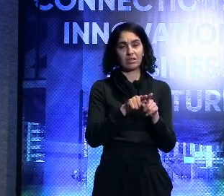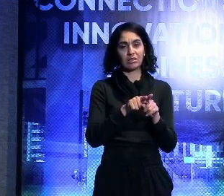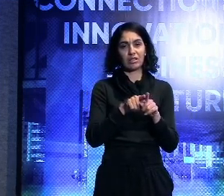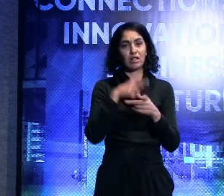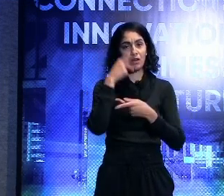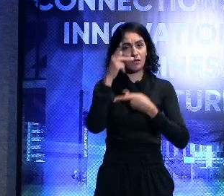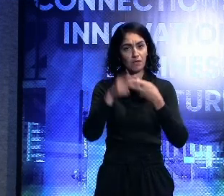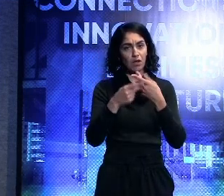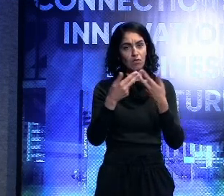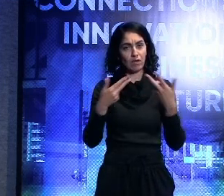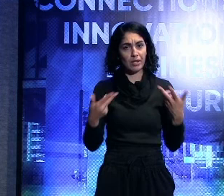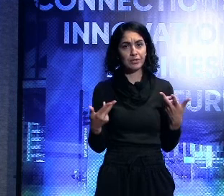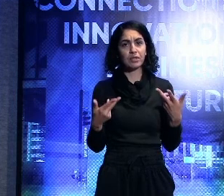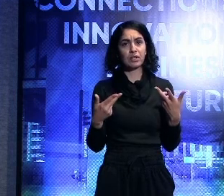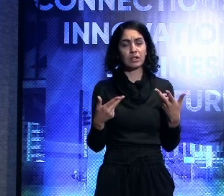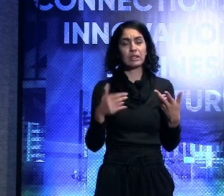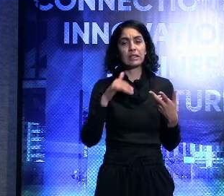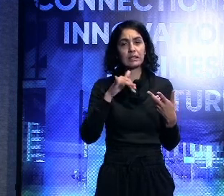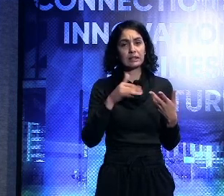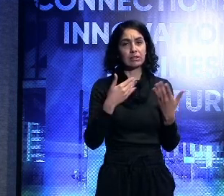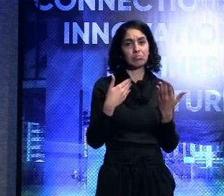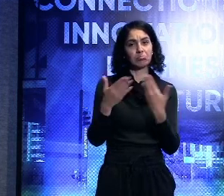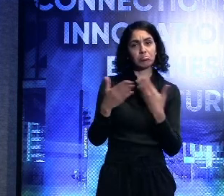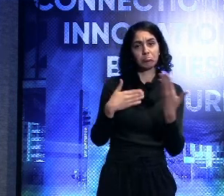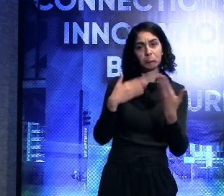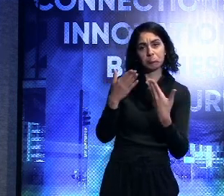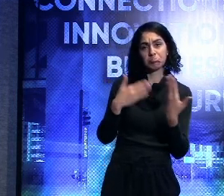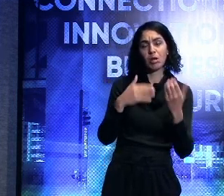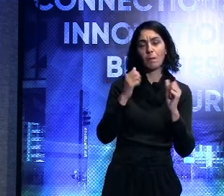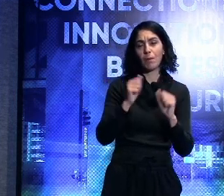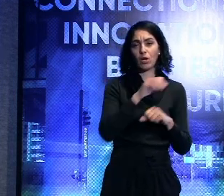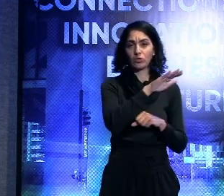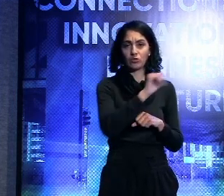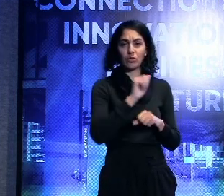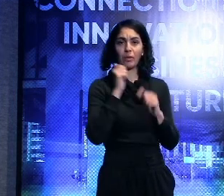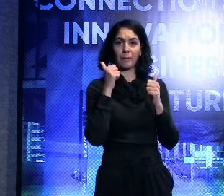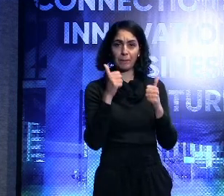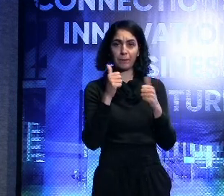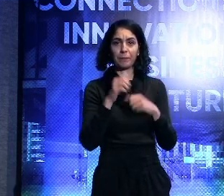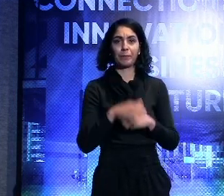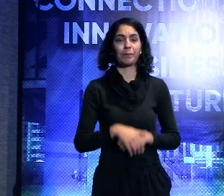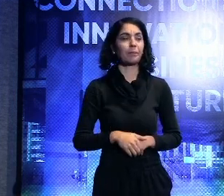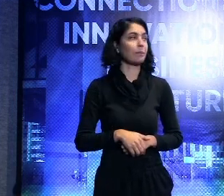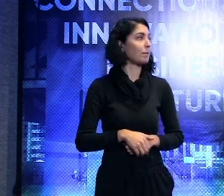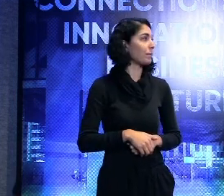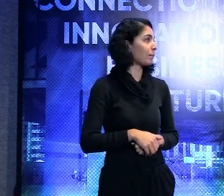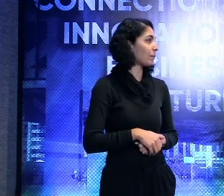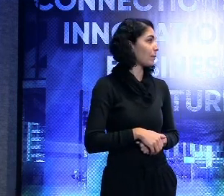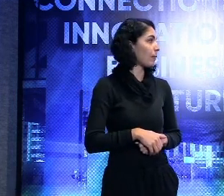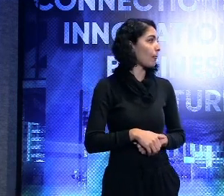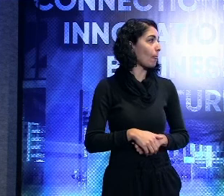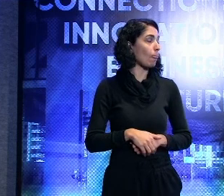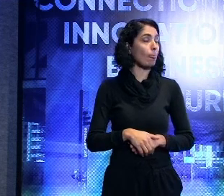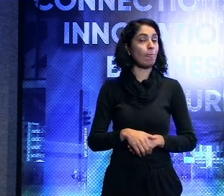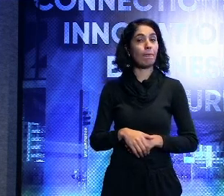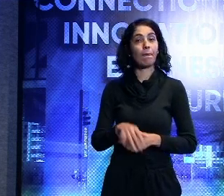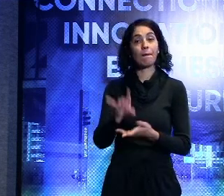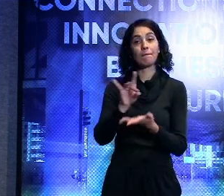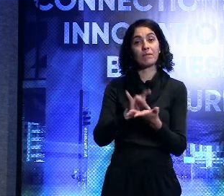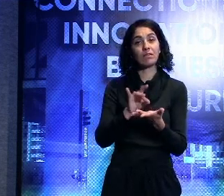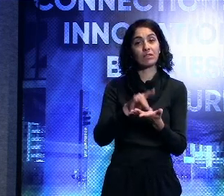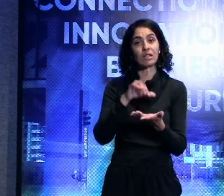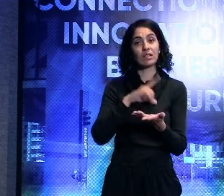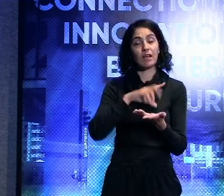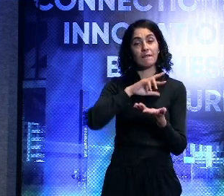Então, qualquer coisa, troca de ideias, é com a gente mesmo. Podem chamar. Isso aí, Bea. E, na real, gente, aqui existem muitas